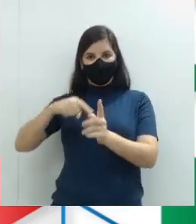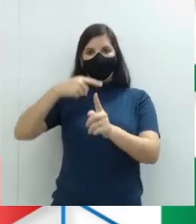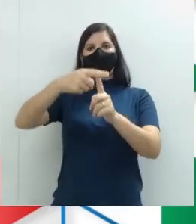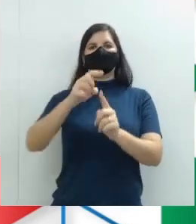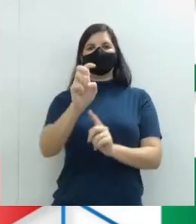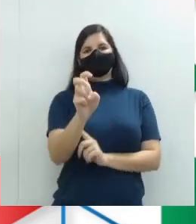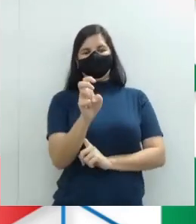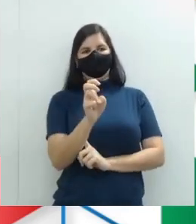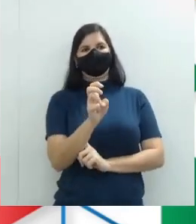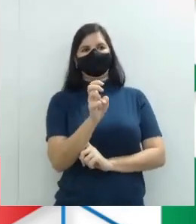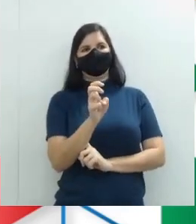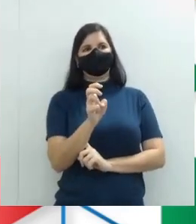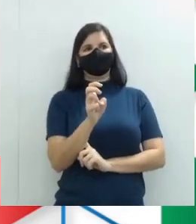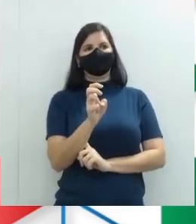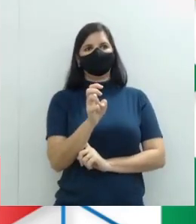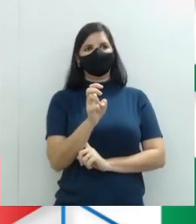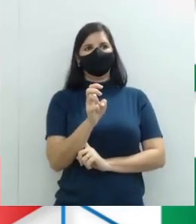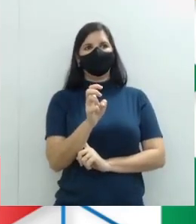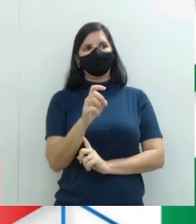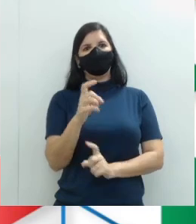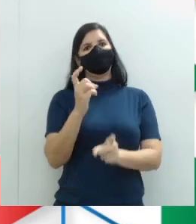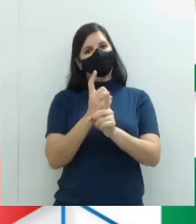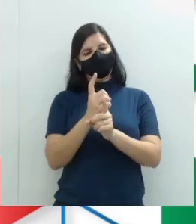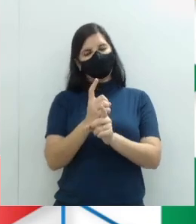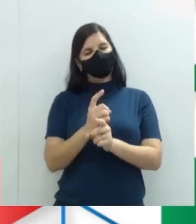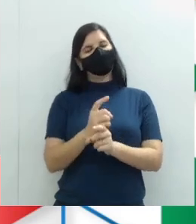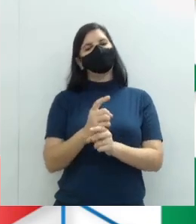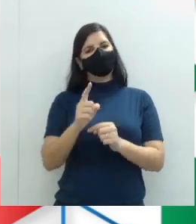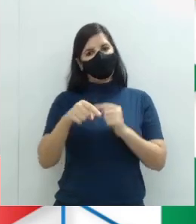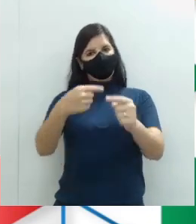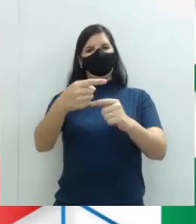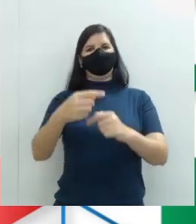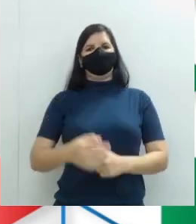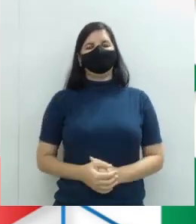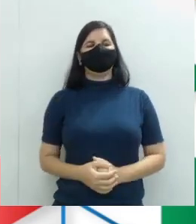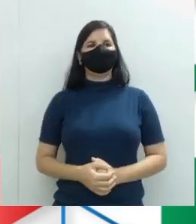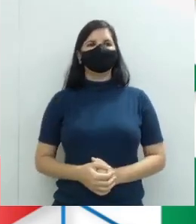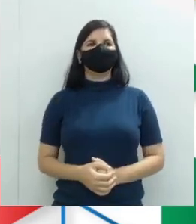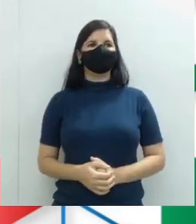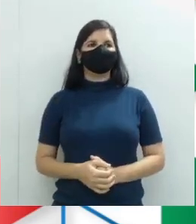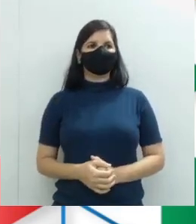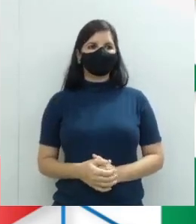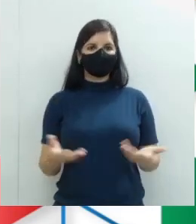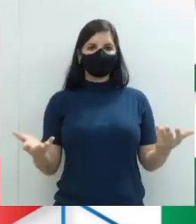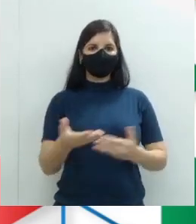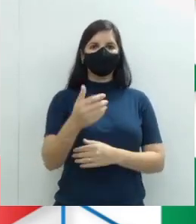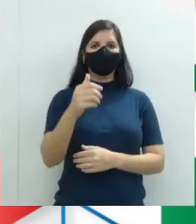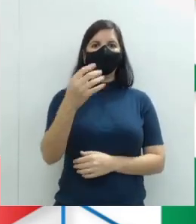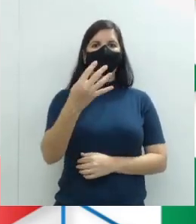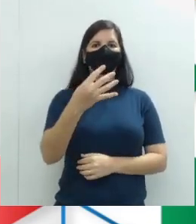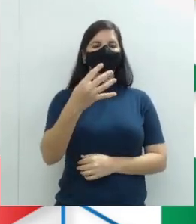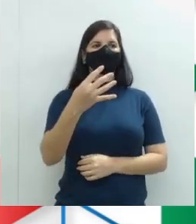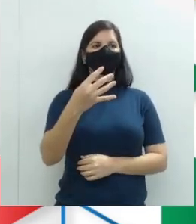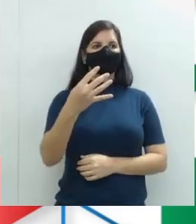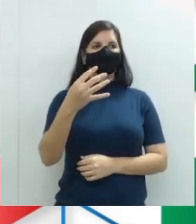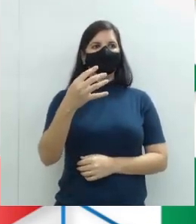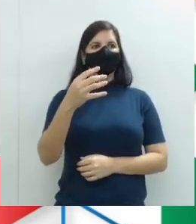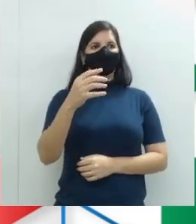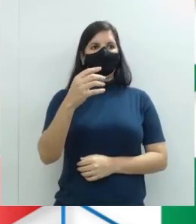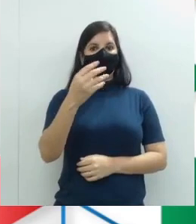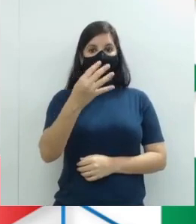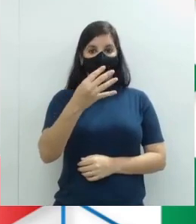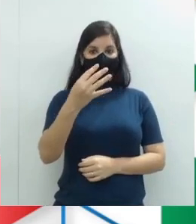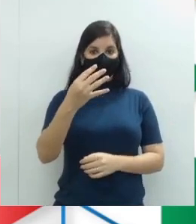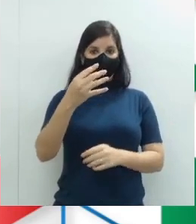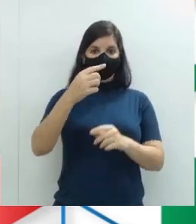5. Exatamente. E você vai achar quem? O posterior. Olha como é fácil. Vamos achar o último agora. A4 é